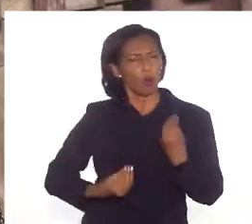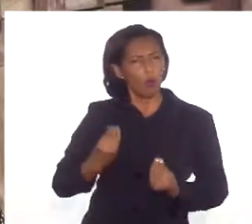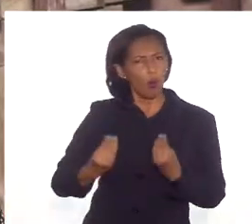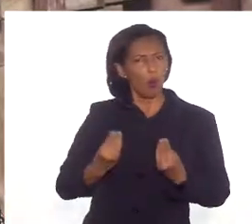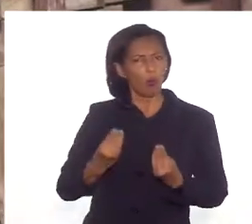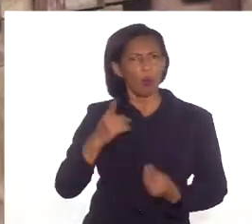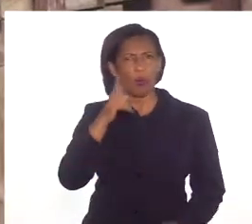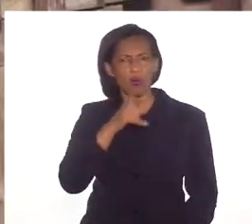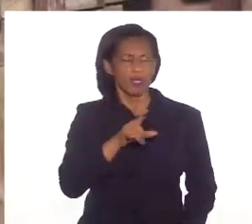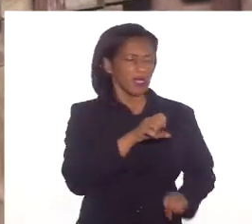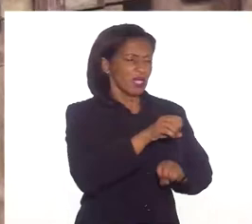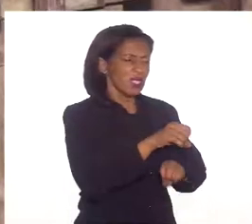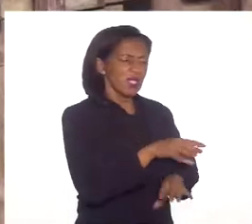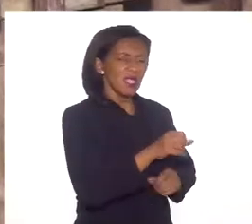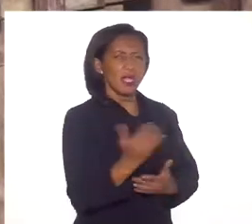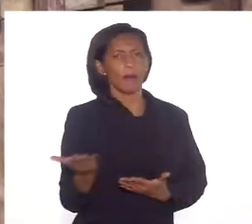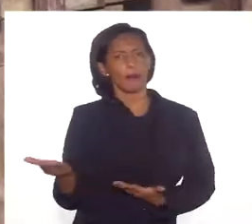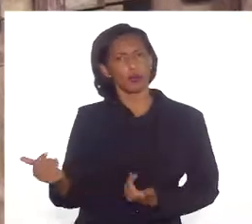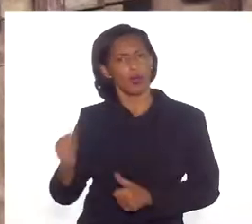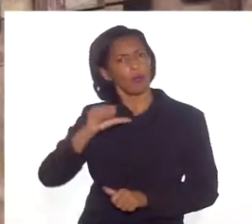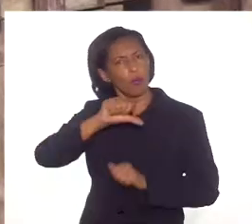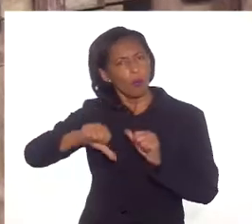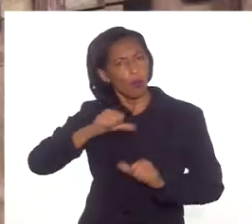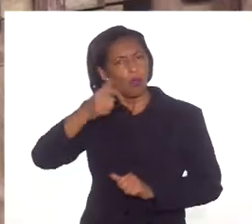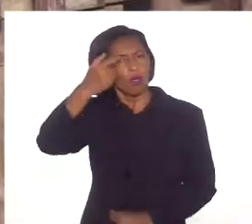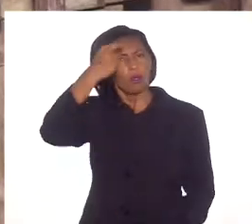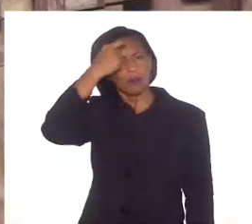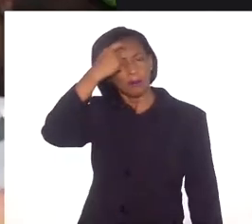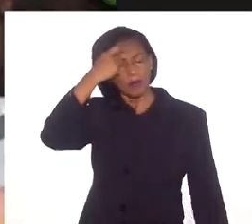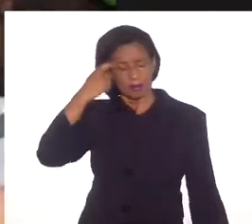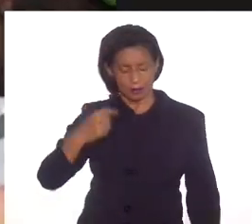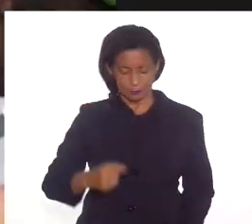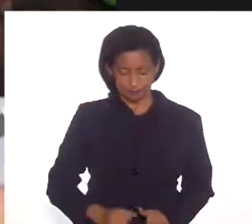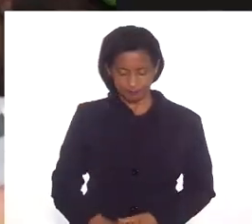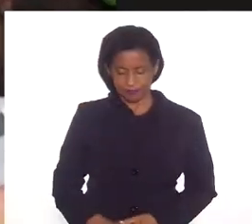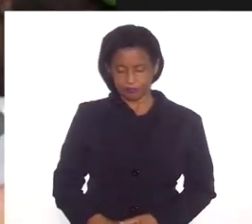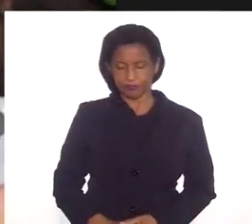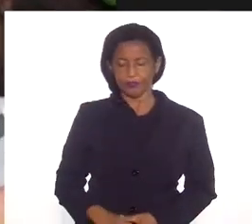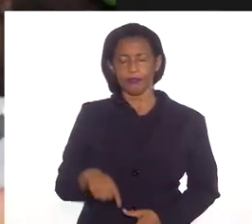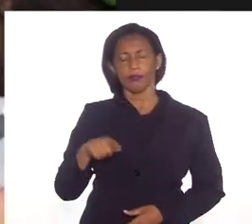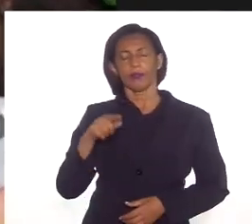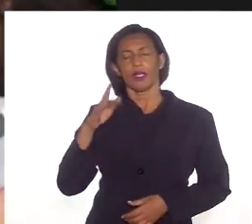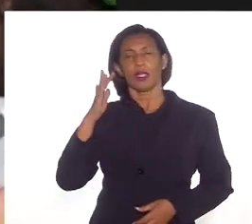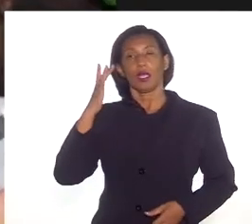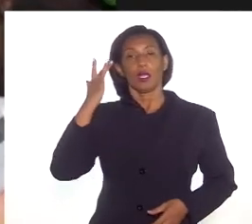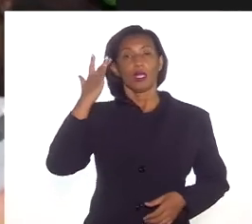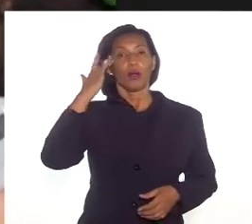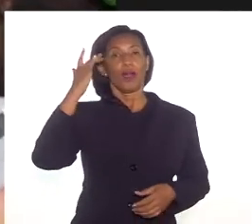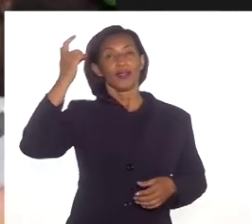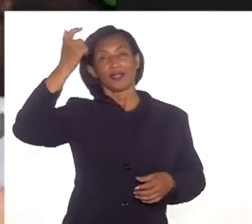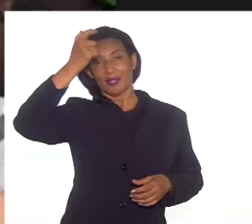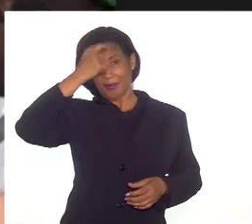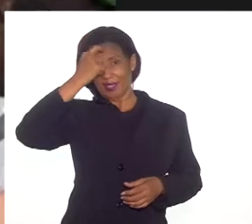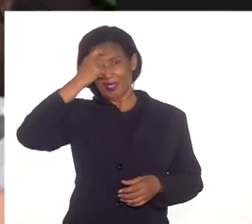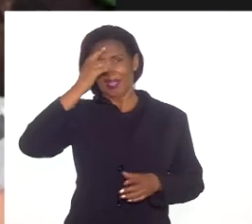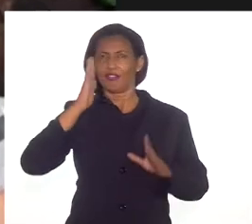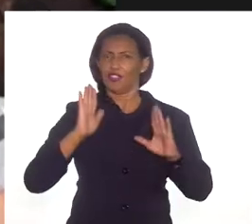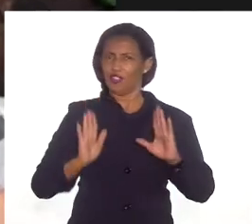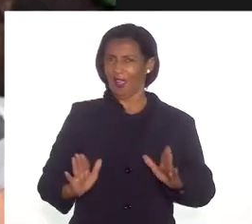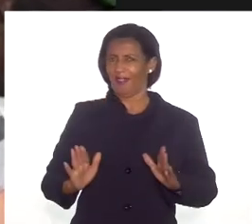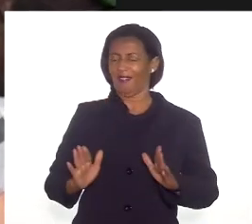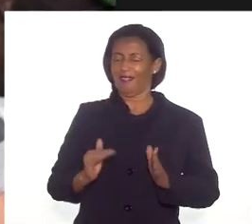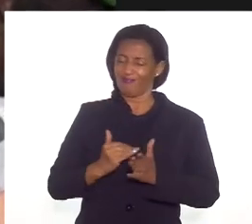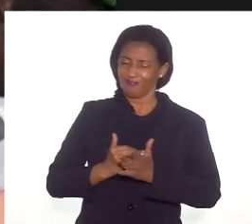gente consegue ensinar para os jovens de hoje mudar essa mentalidade? Eu acho que, de uma certa forma, essa mentalidade já está